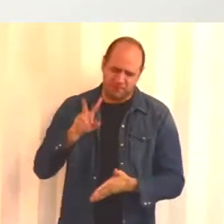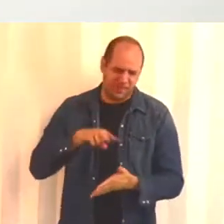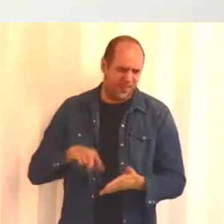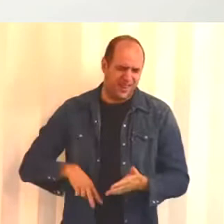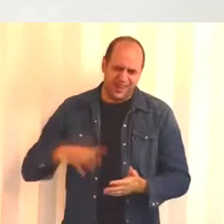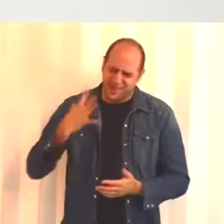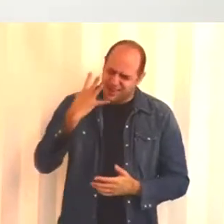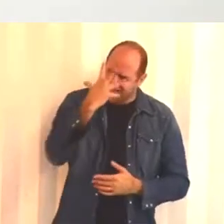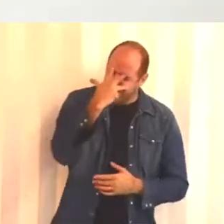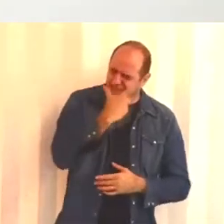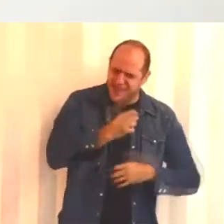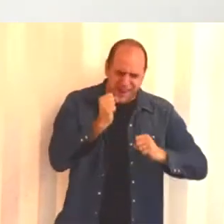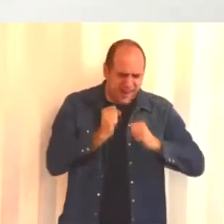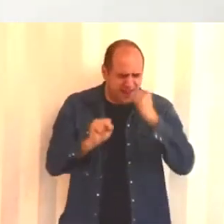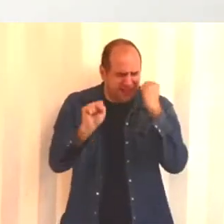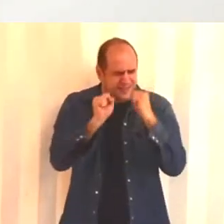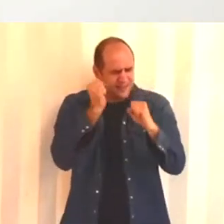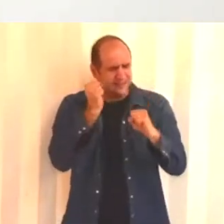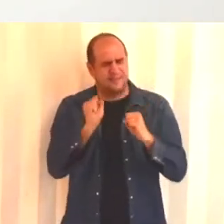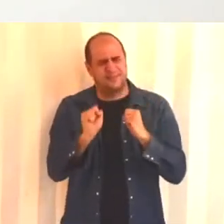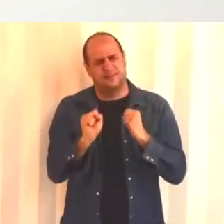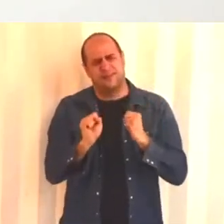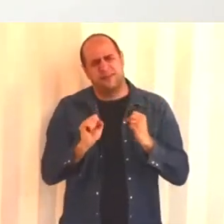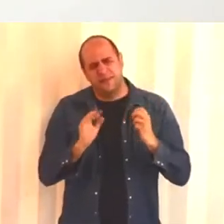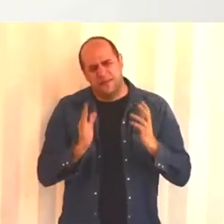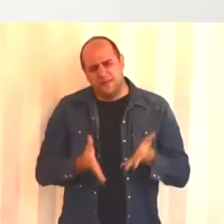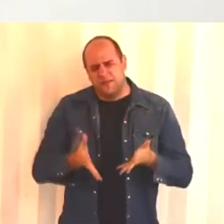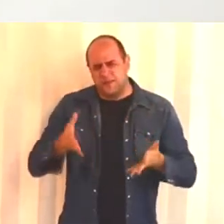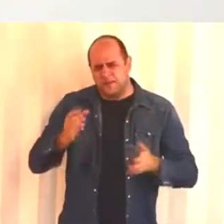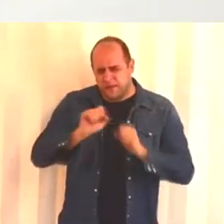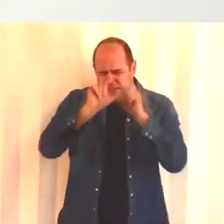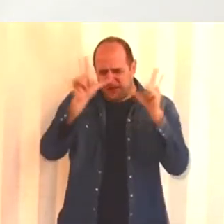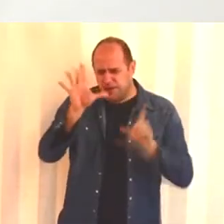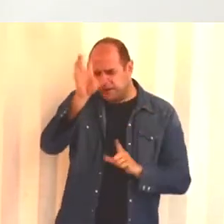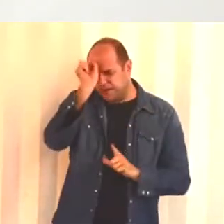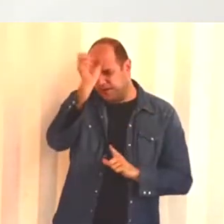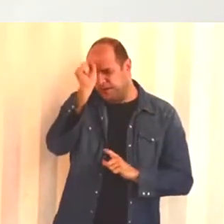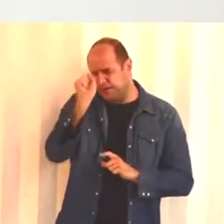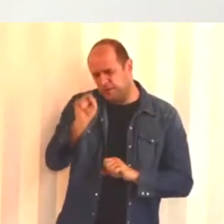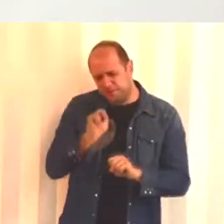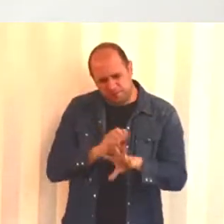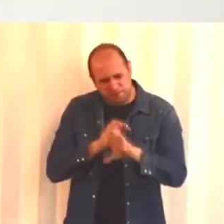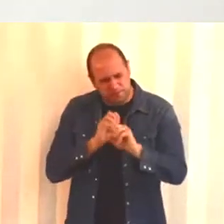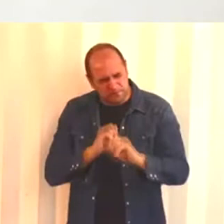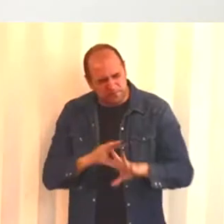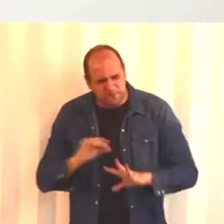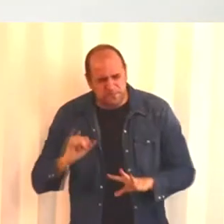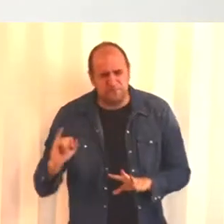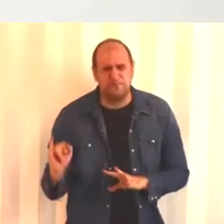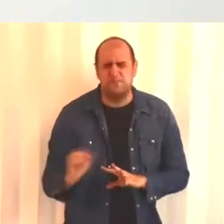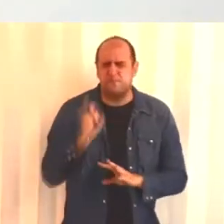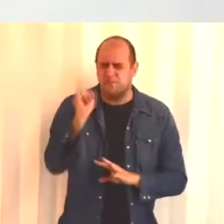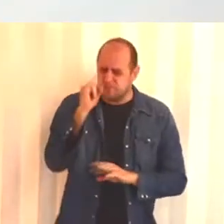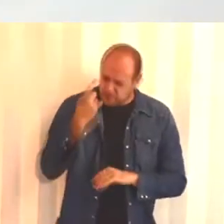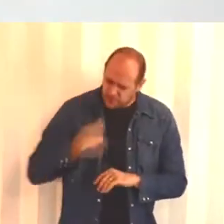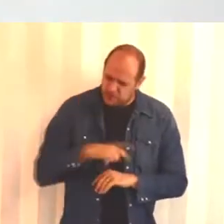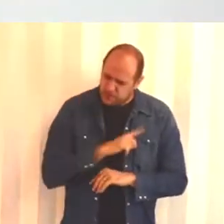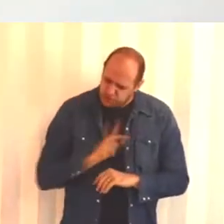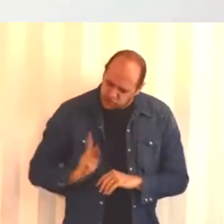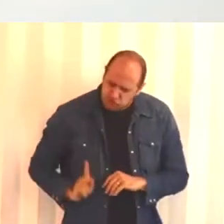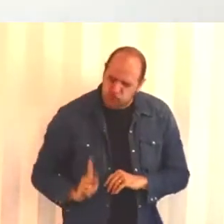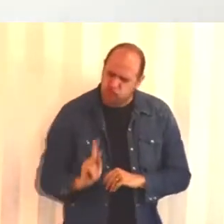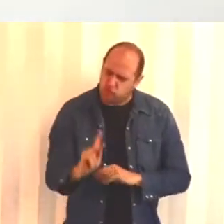esse lindo salmo e nele vamos aprender nesta manhã mais uma vez lições preciosas para continuarmos